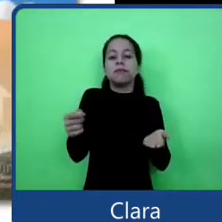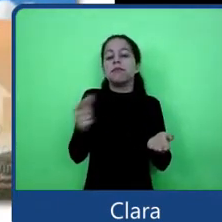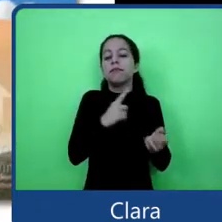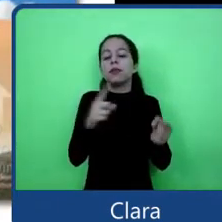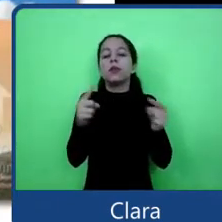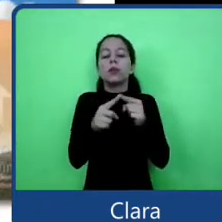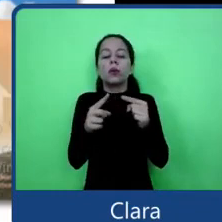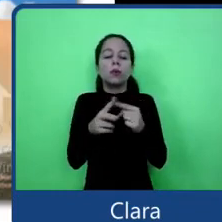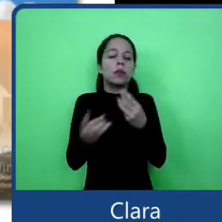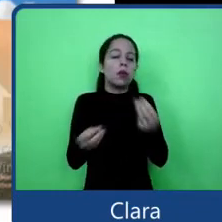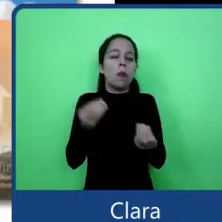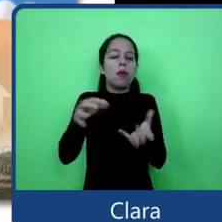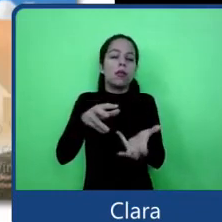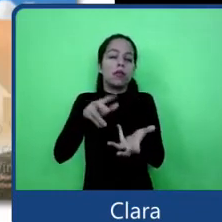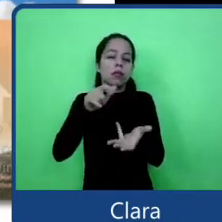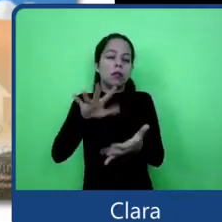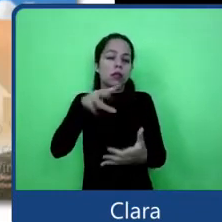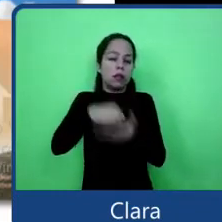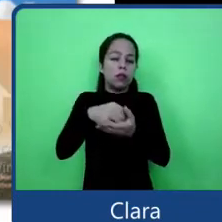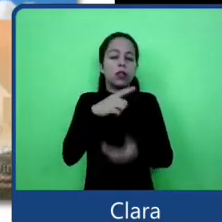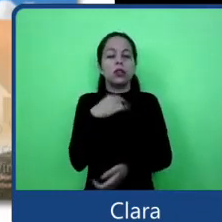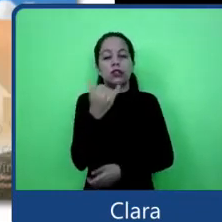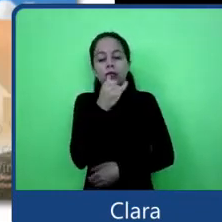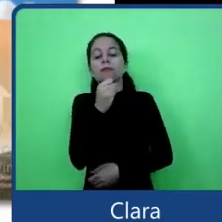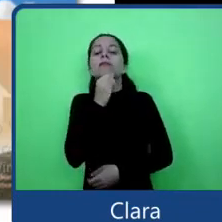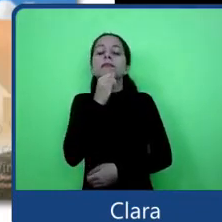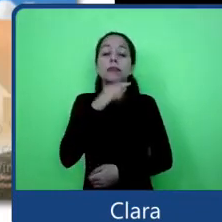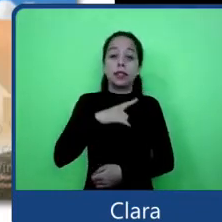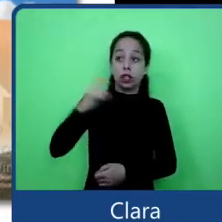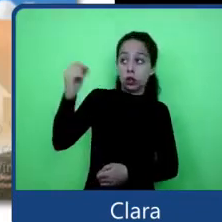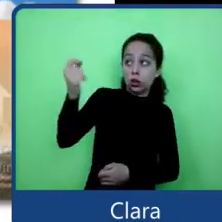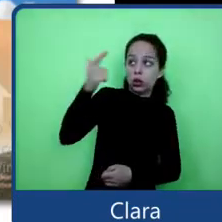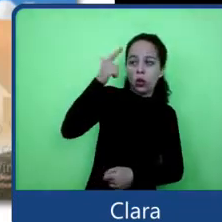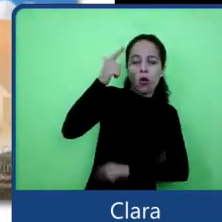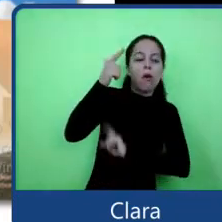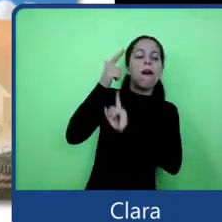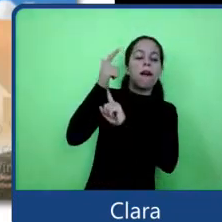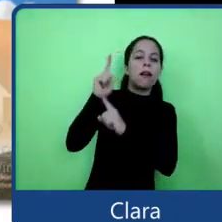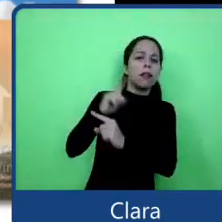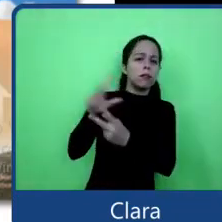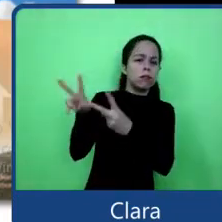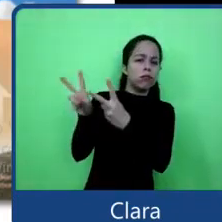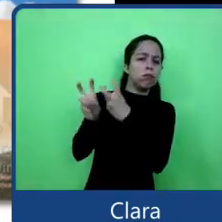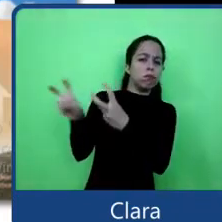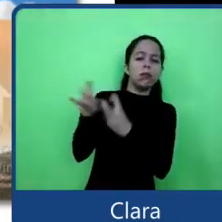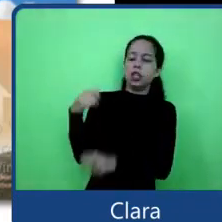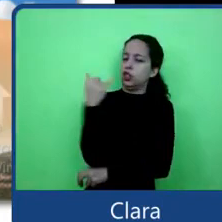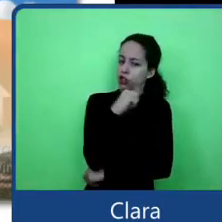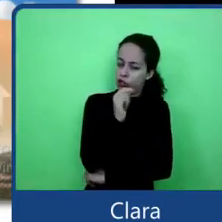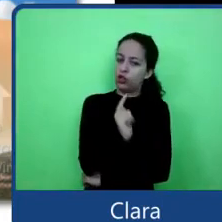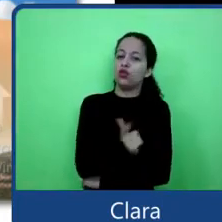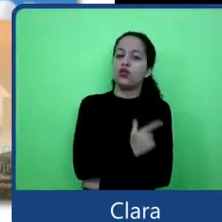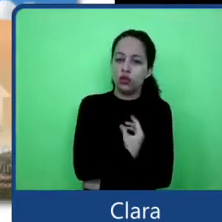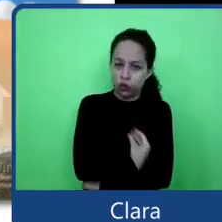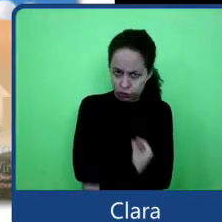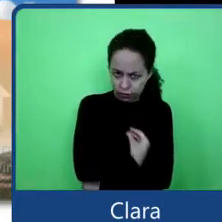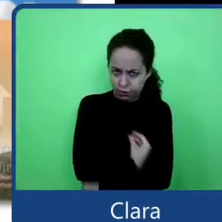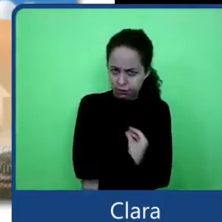energético da Terra. Então, a gente tem o Sol como principal fonte de energia, e essa energia, ela interage com a atmosfera,